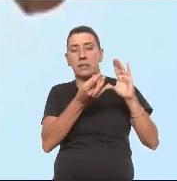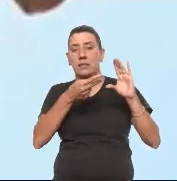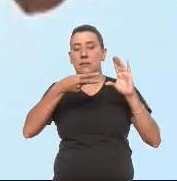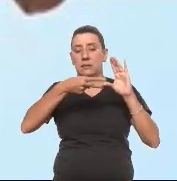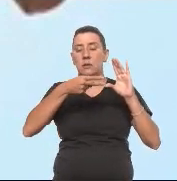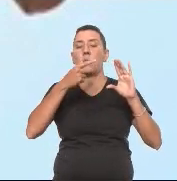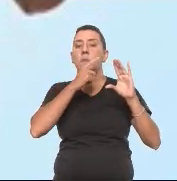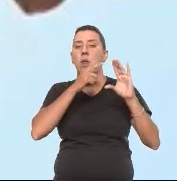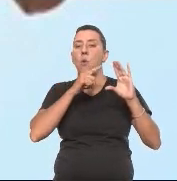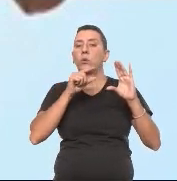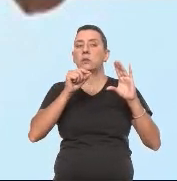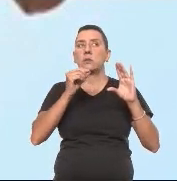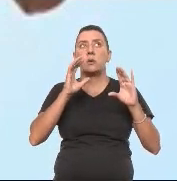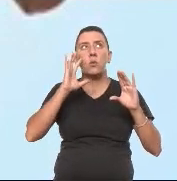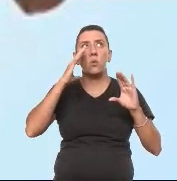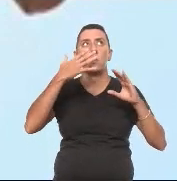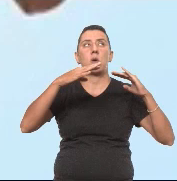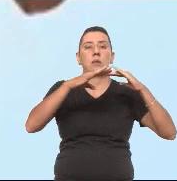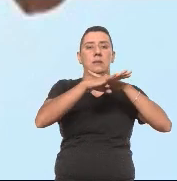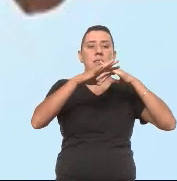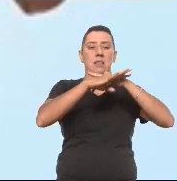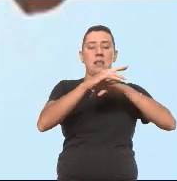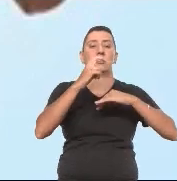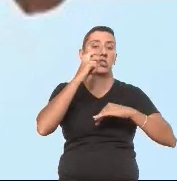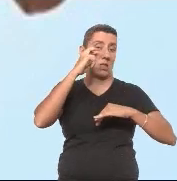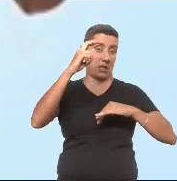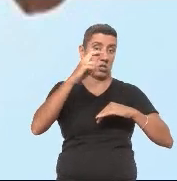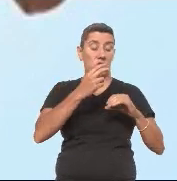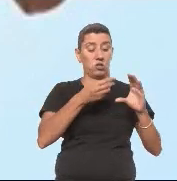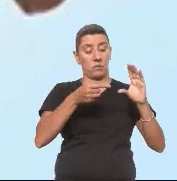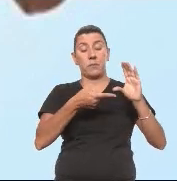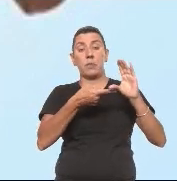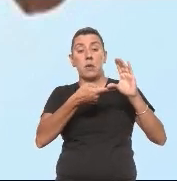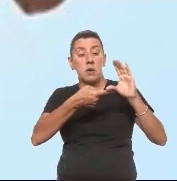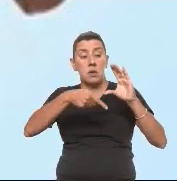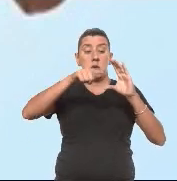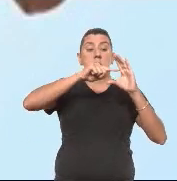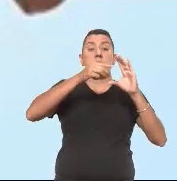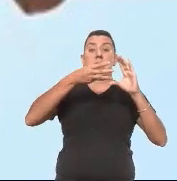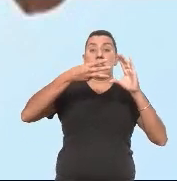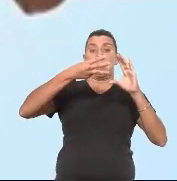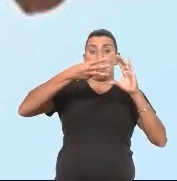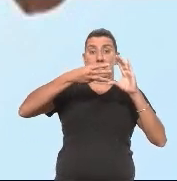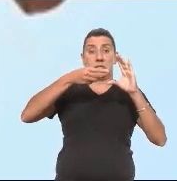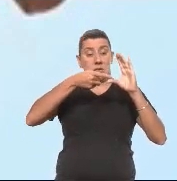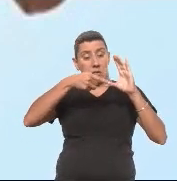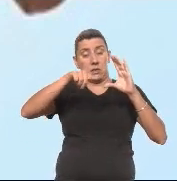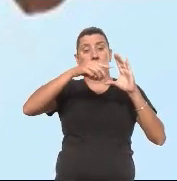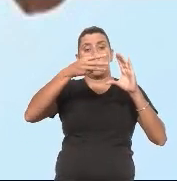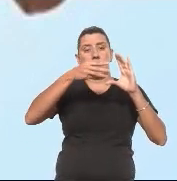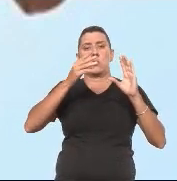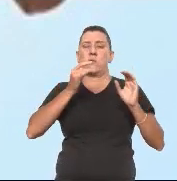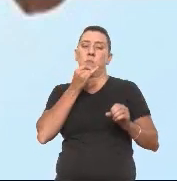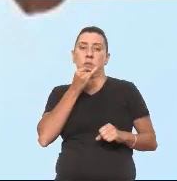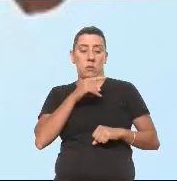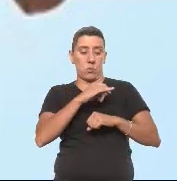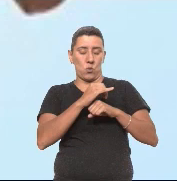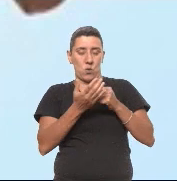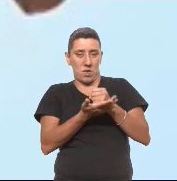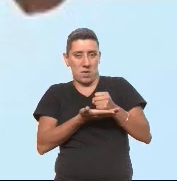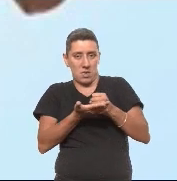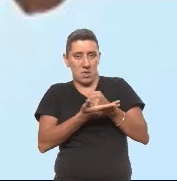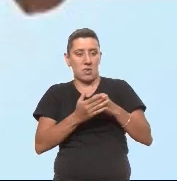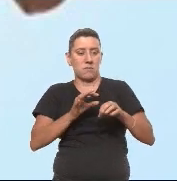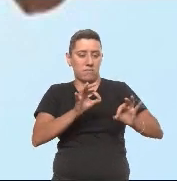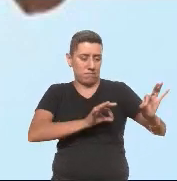quem que seja implementada uma solução de cidade inteligente no terceiro. É depois que eu tenho a infraestrutura estabelecida garantia de